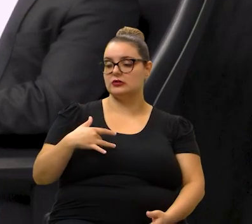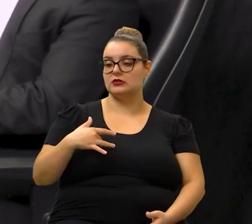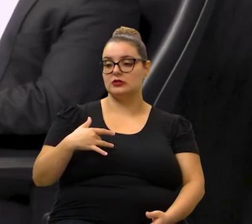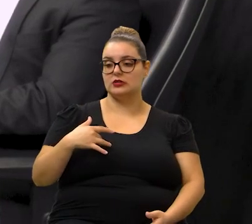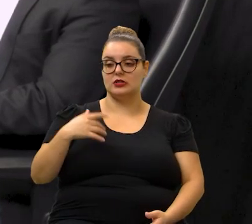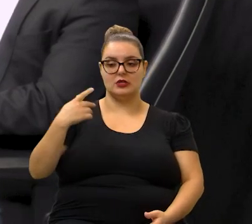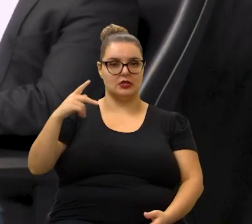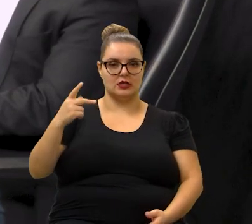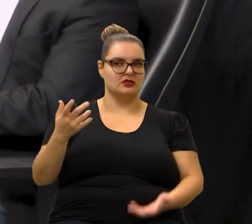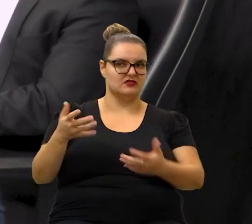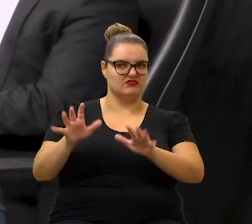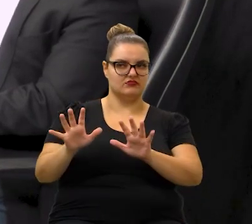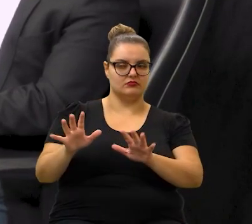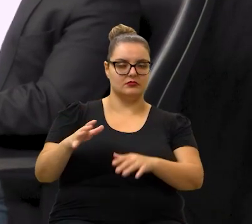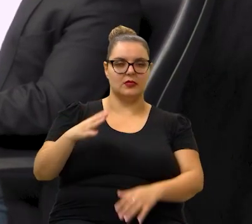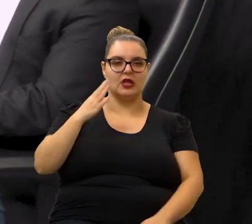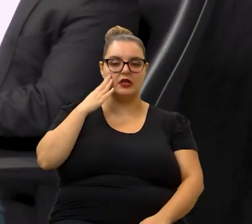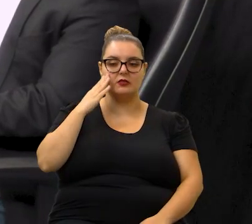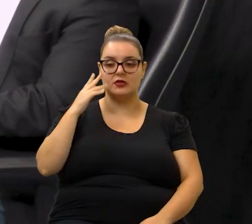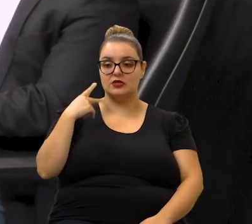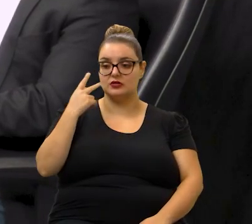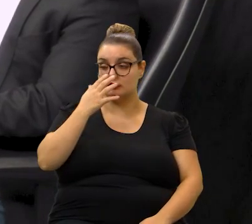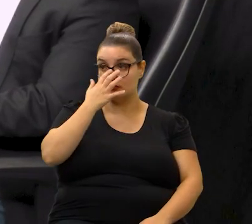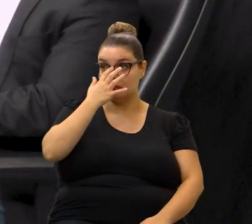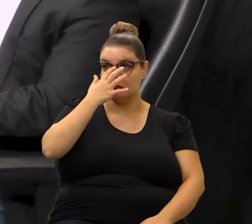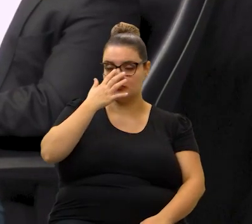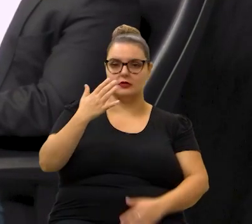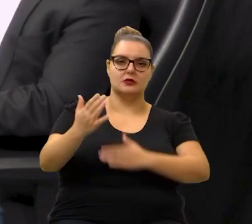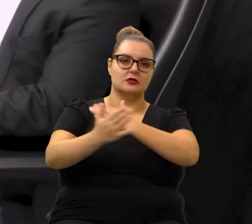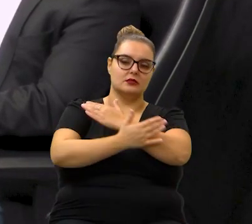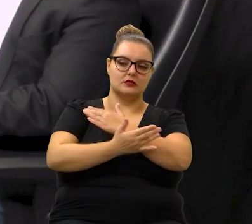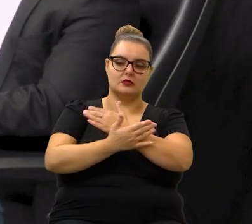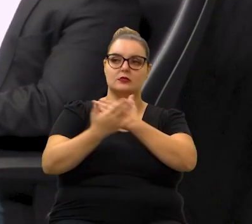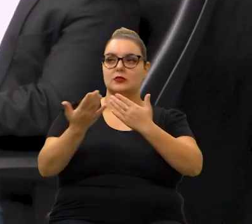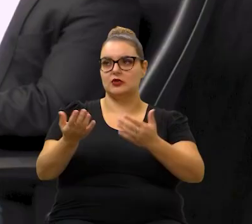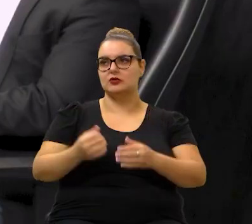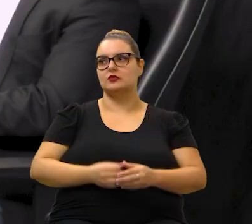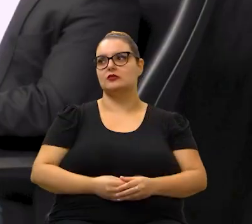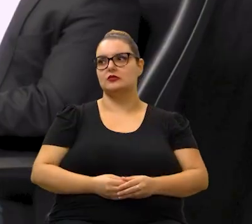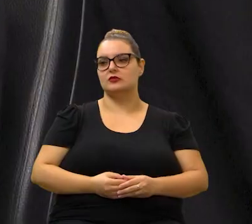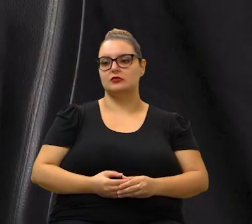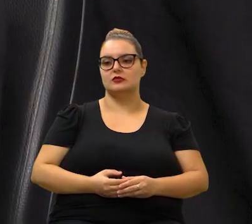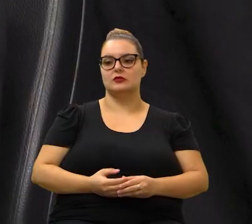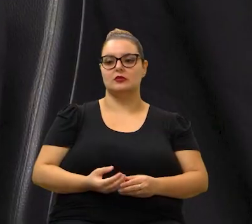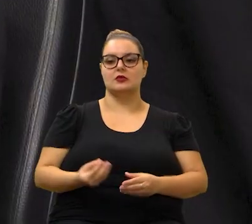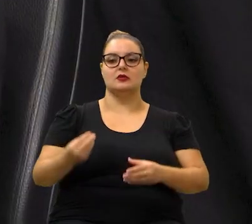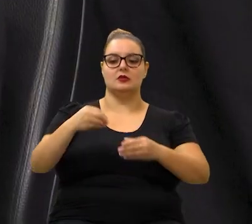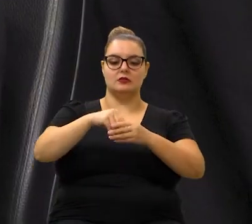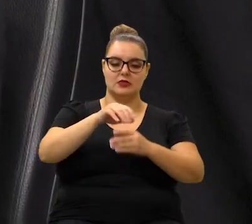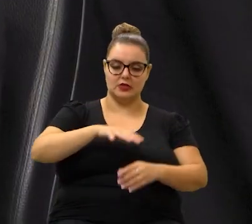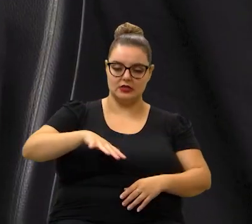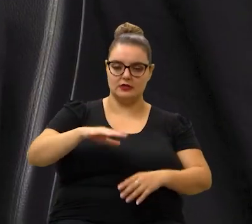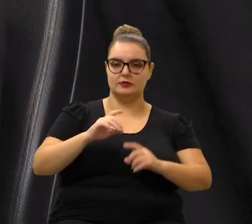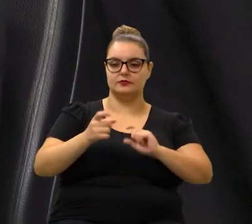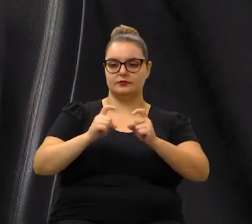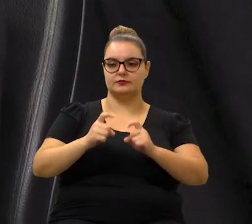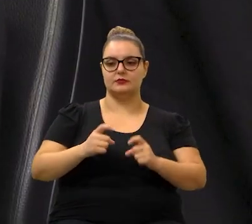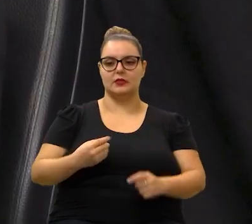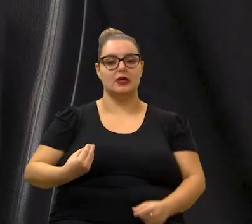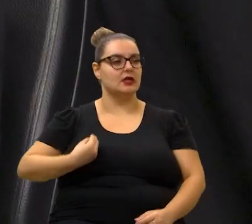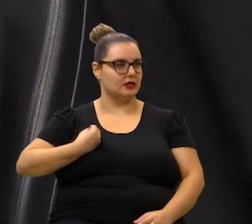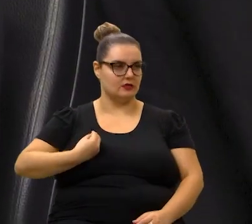ele nem queria mais saber né de política disso tudo ele me ajudou então a me inserir nas reuniões do